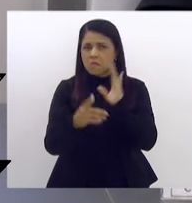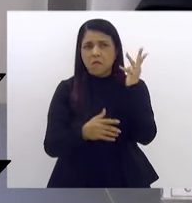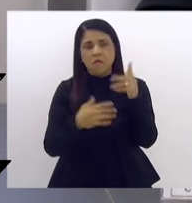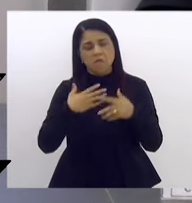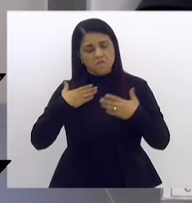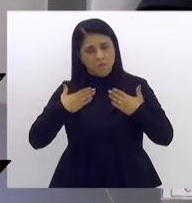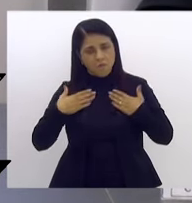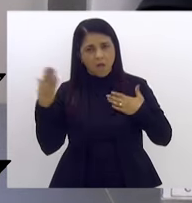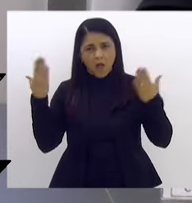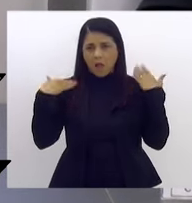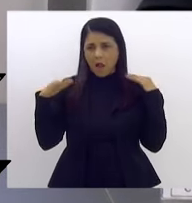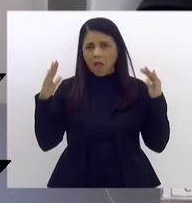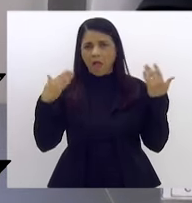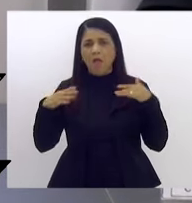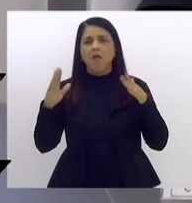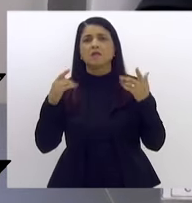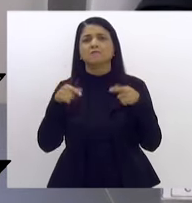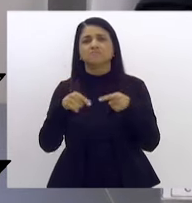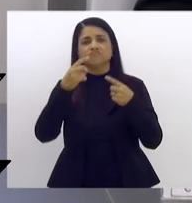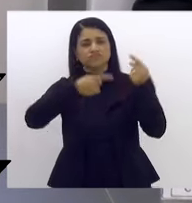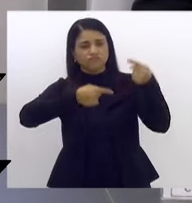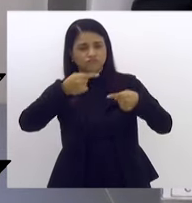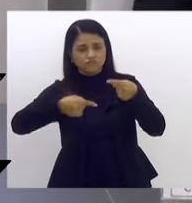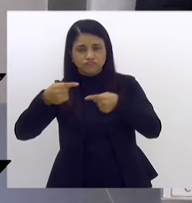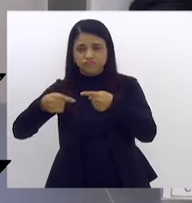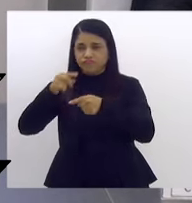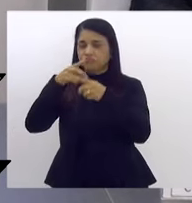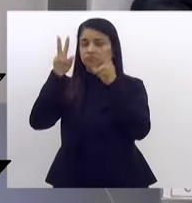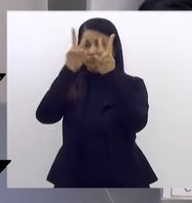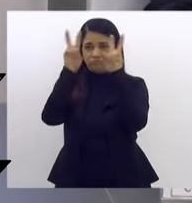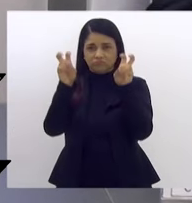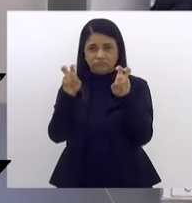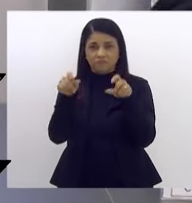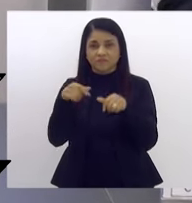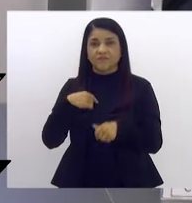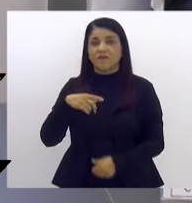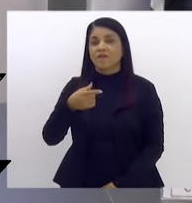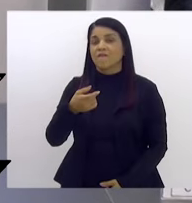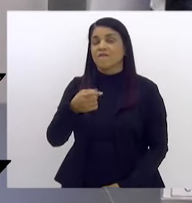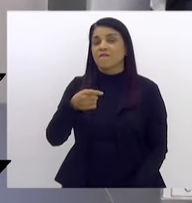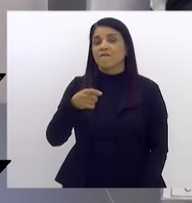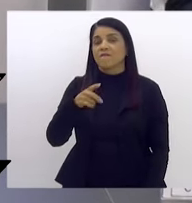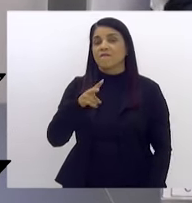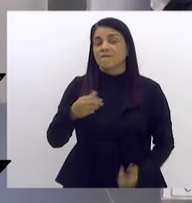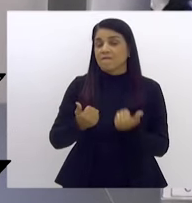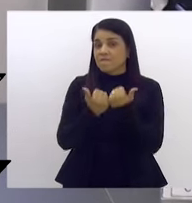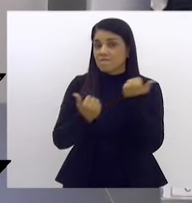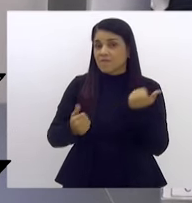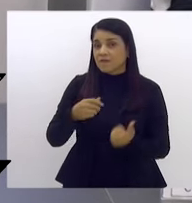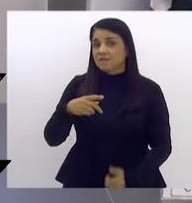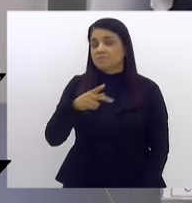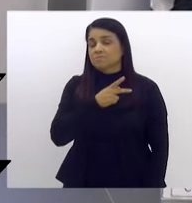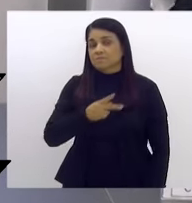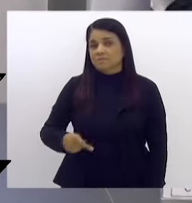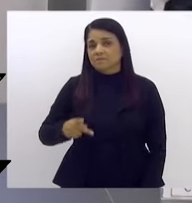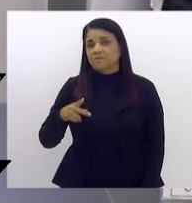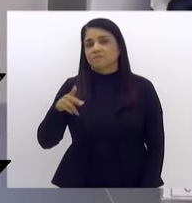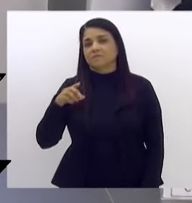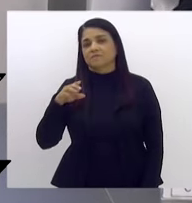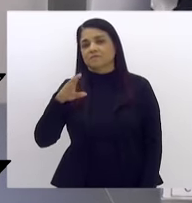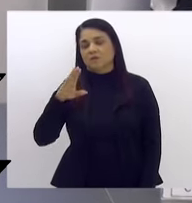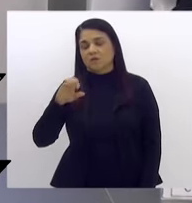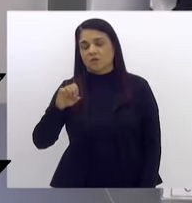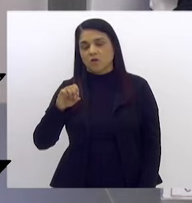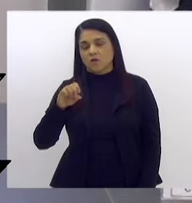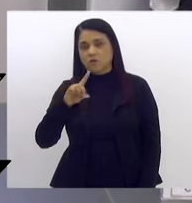vem de dois deputados da ccj vice-presidente DR Serginho Deputado cozolino muito técnicos e que trazem a baila